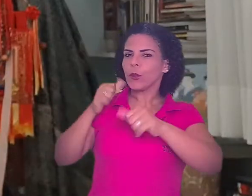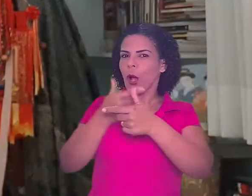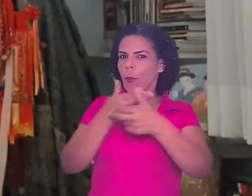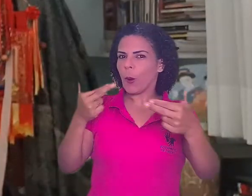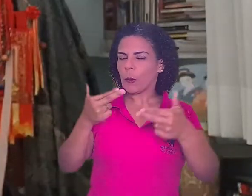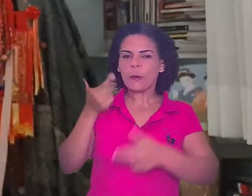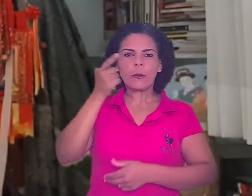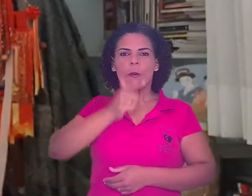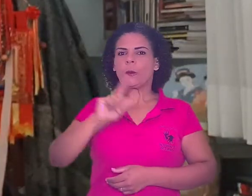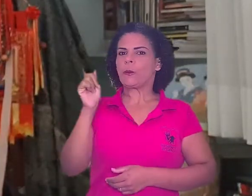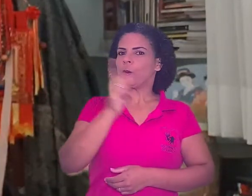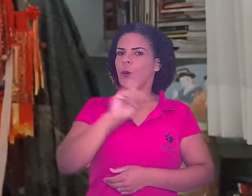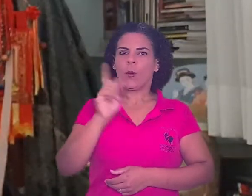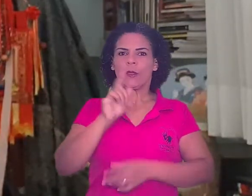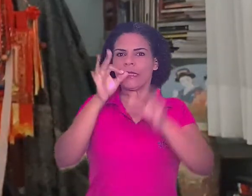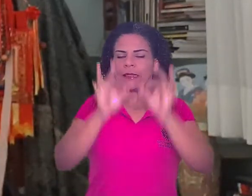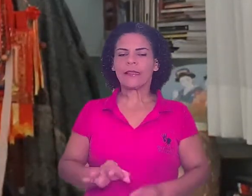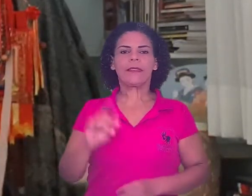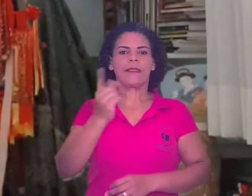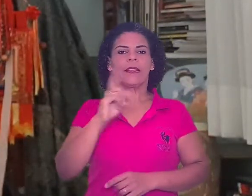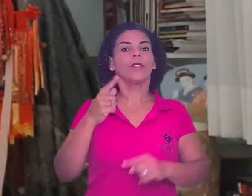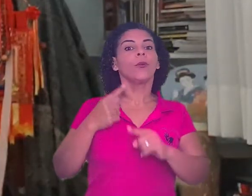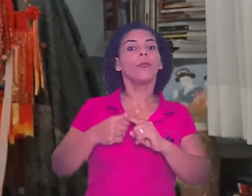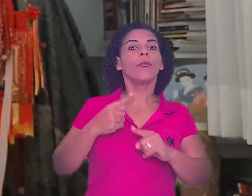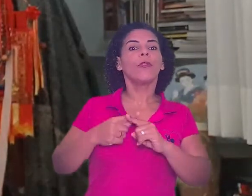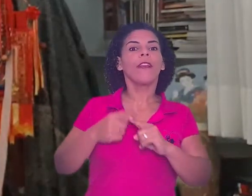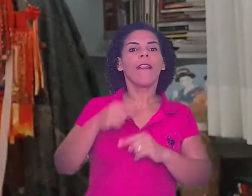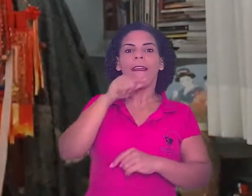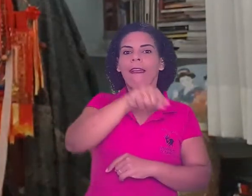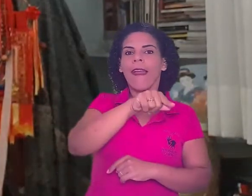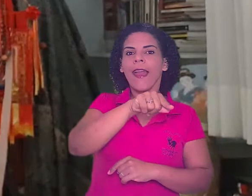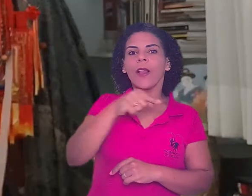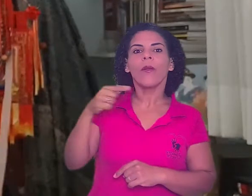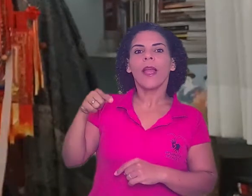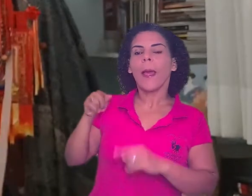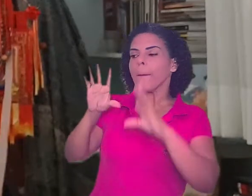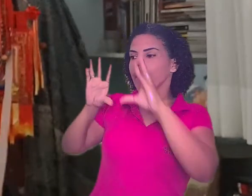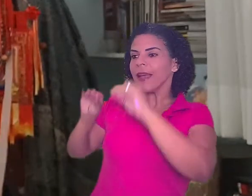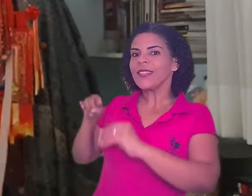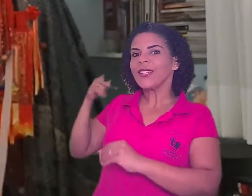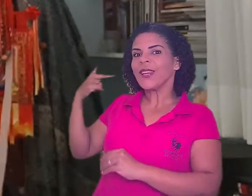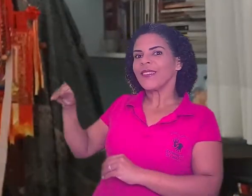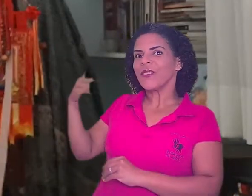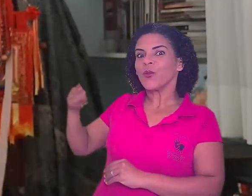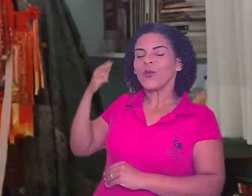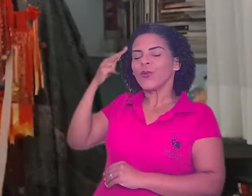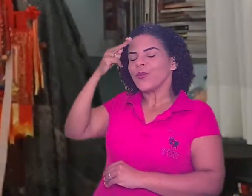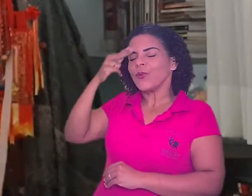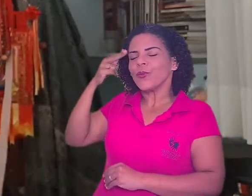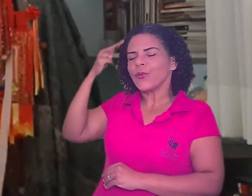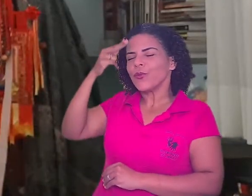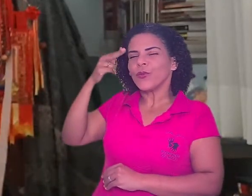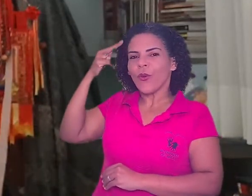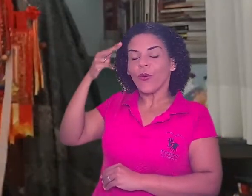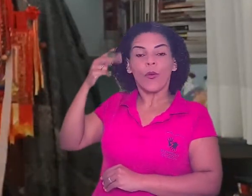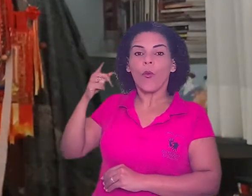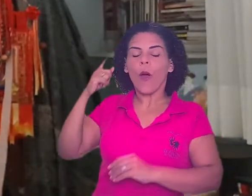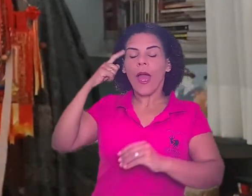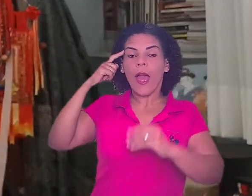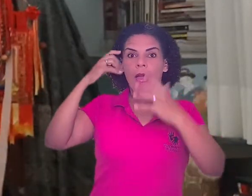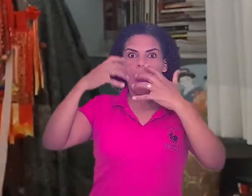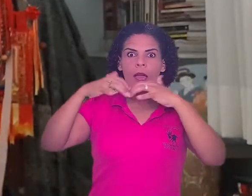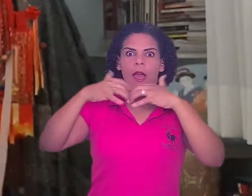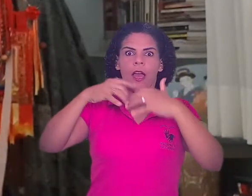no mundo, nunca dá totalmente certo. Por quê? Porque ele está lidando com a matéria do sonho, ele não está lidando com os